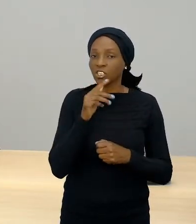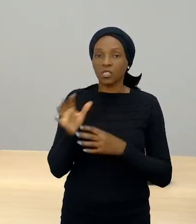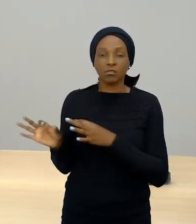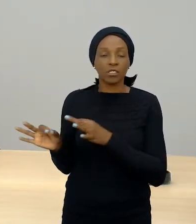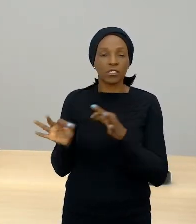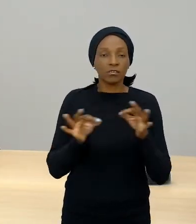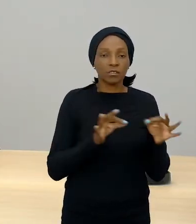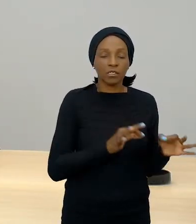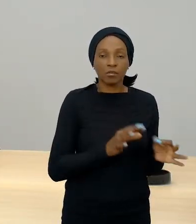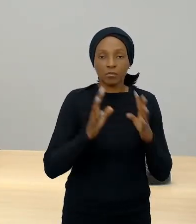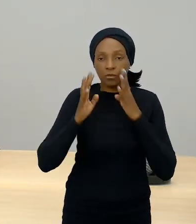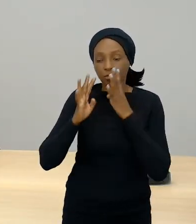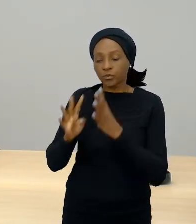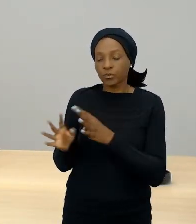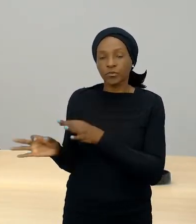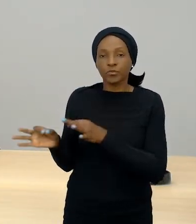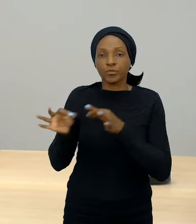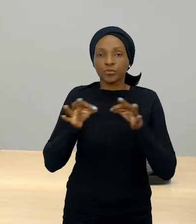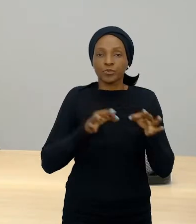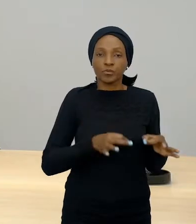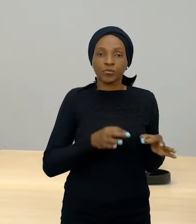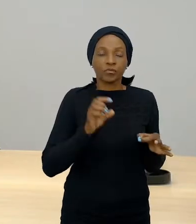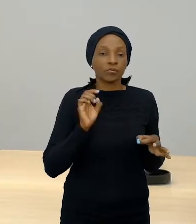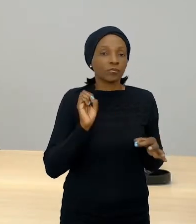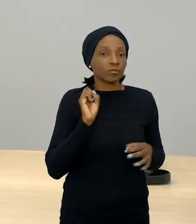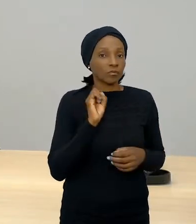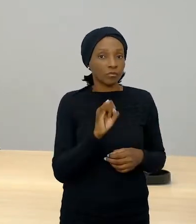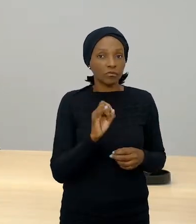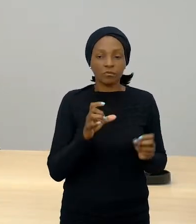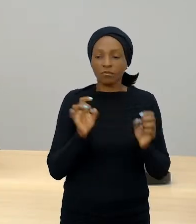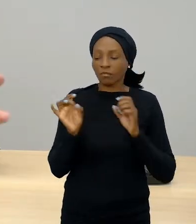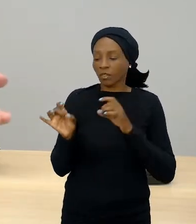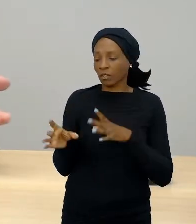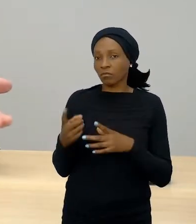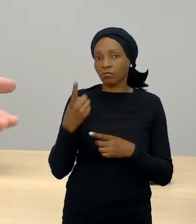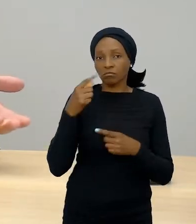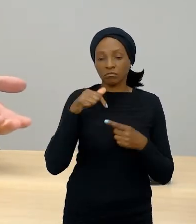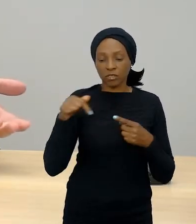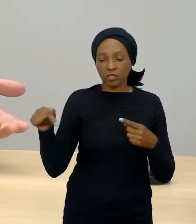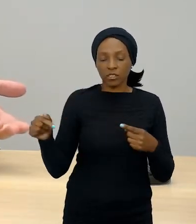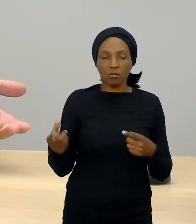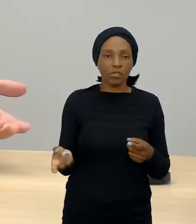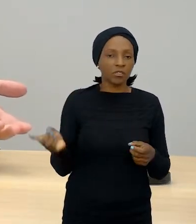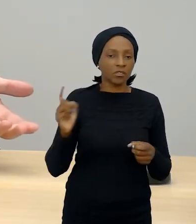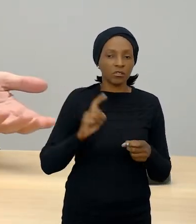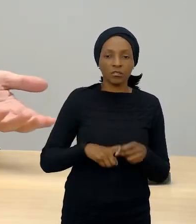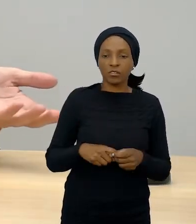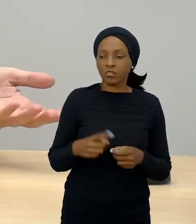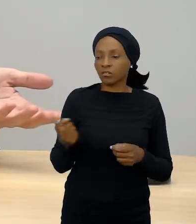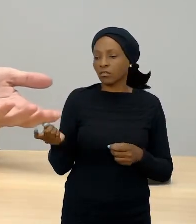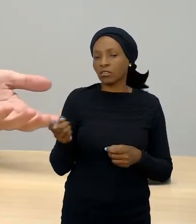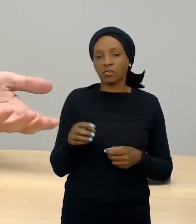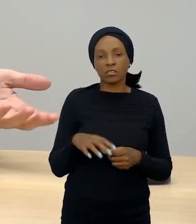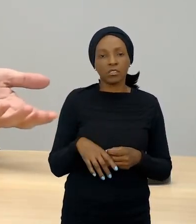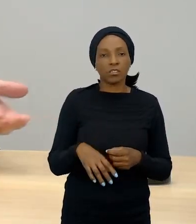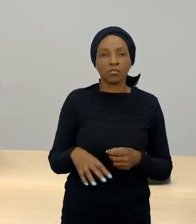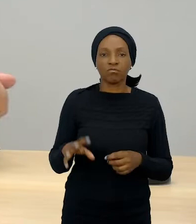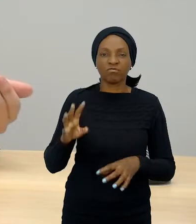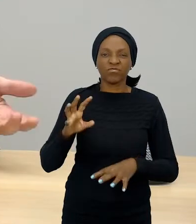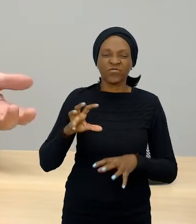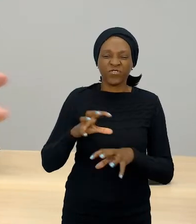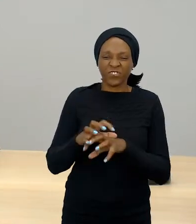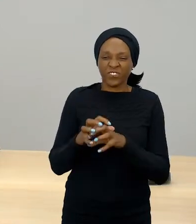cuidado constante disso daí. Se você largar lá uma semana, daqui a pouco você volta, né, sua plantação está cheia de